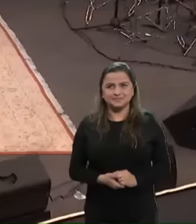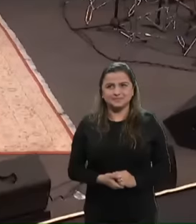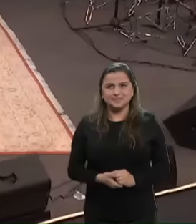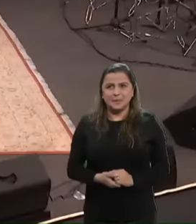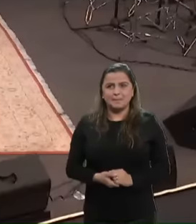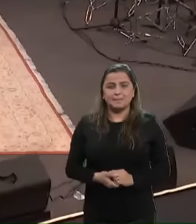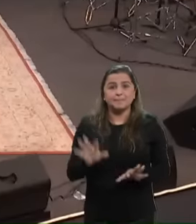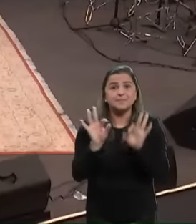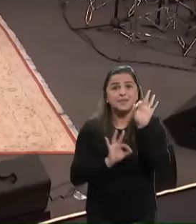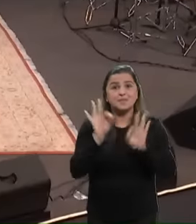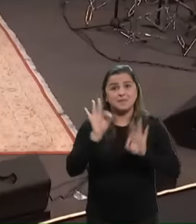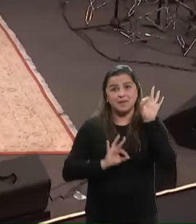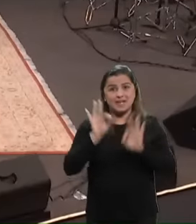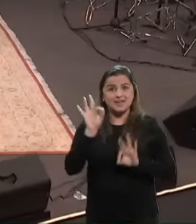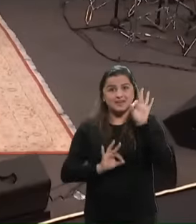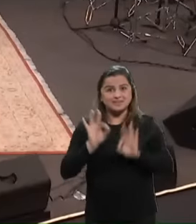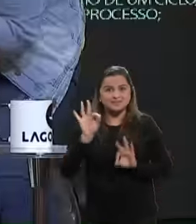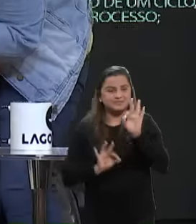Se prepara